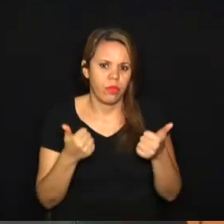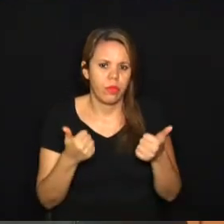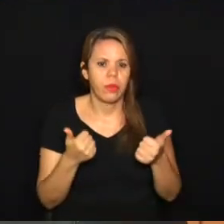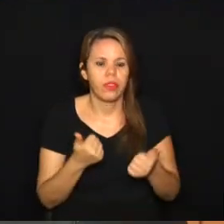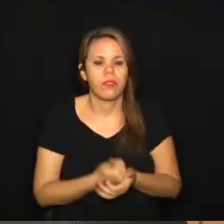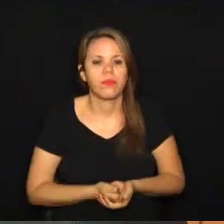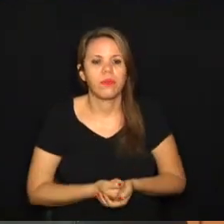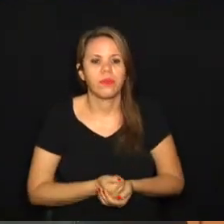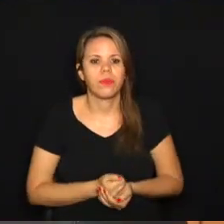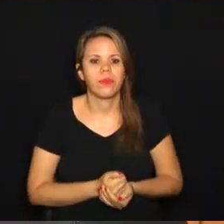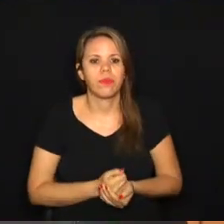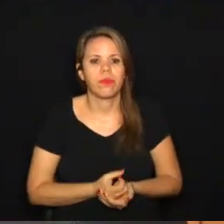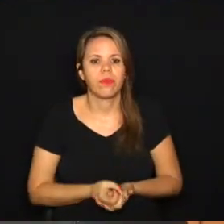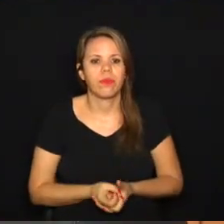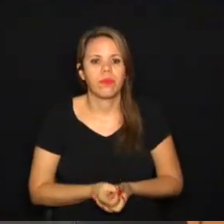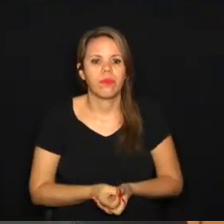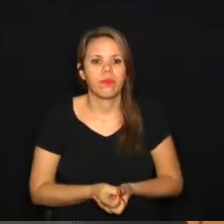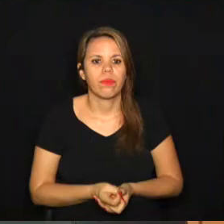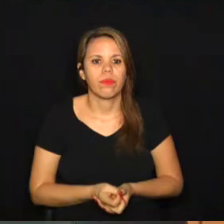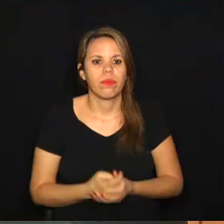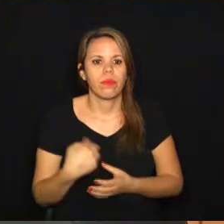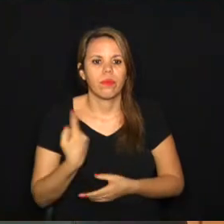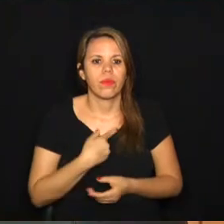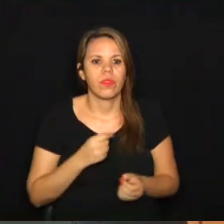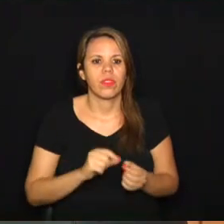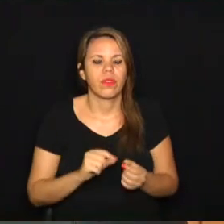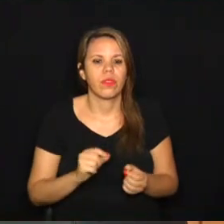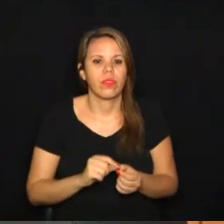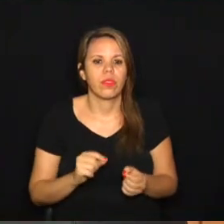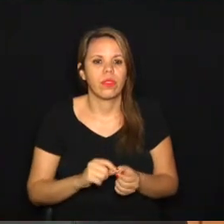é que nós executamos